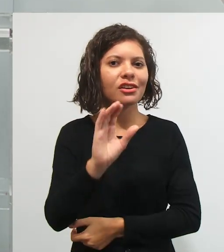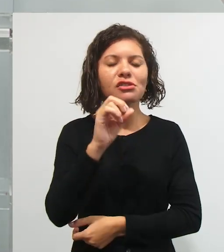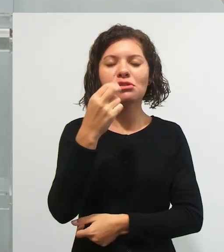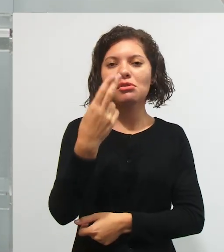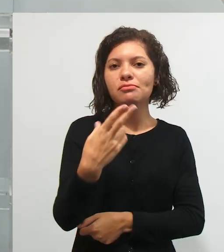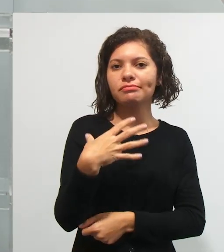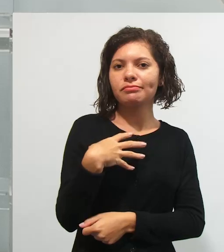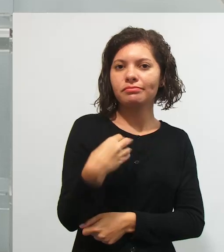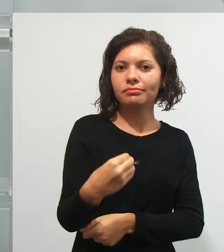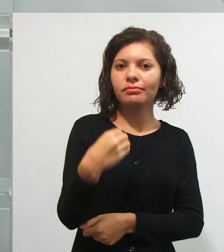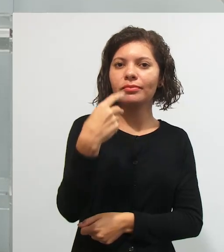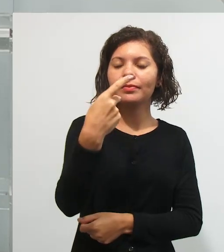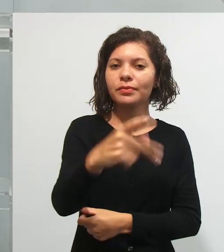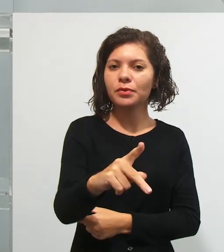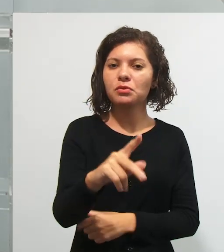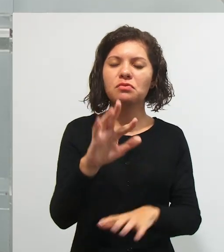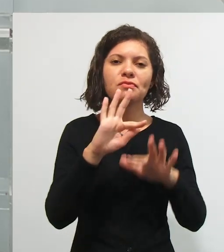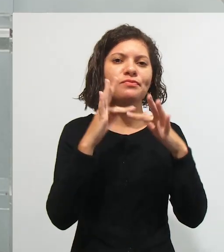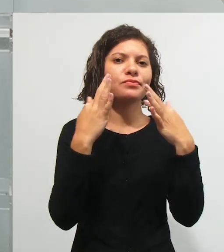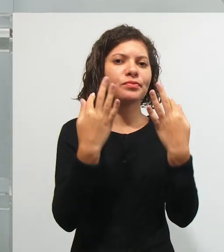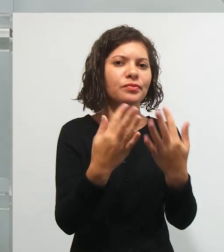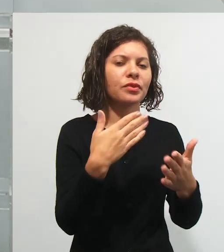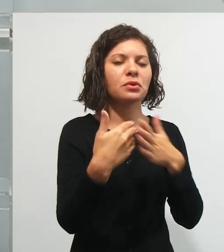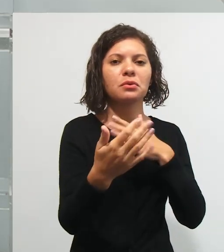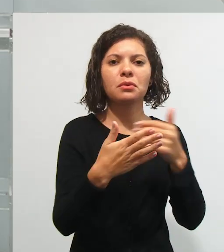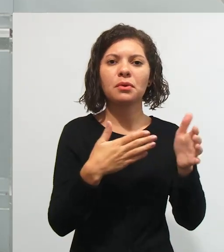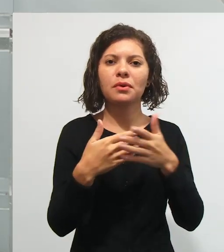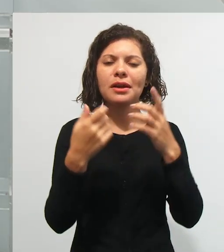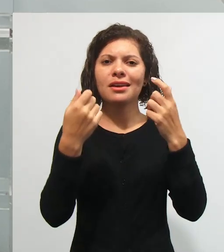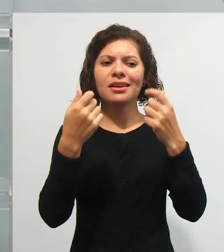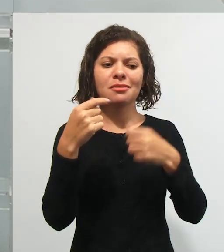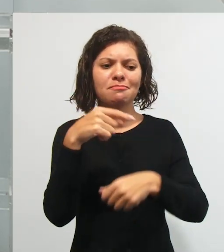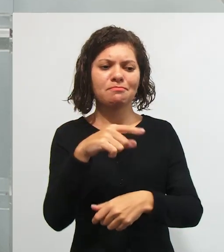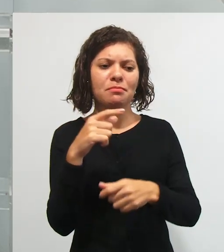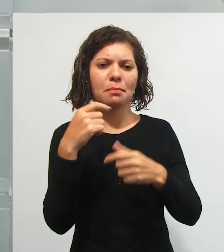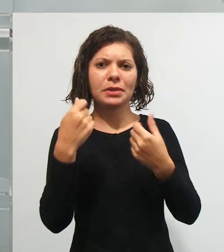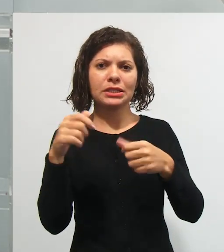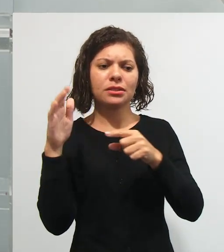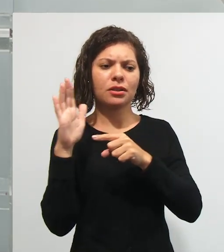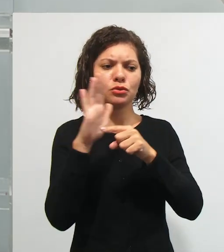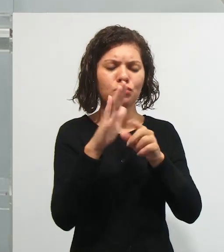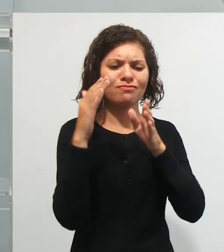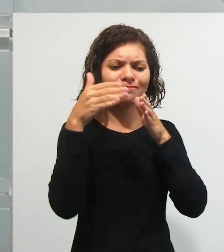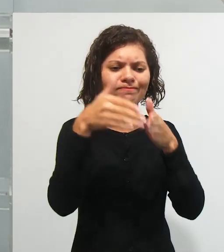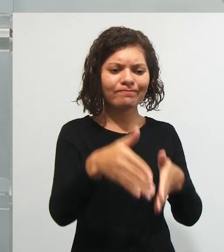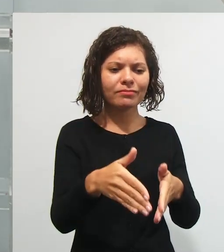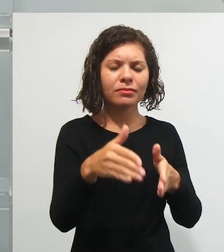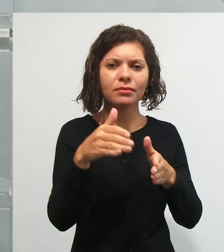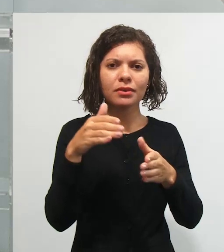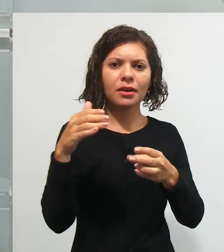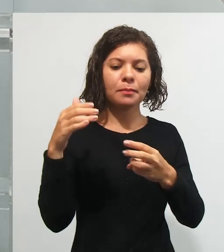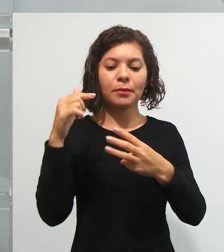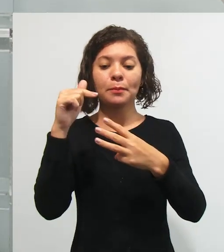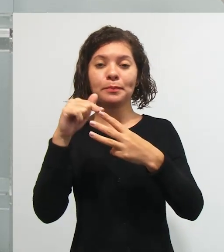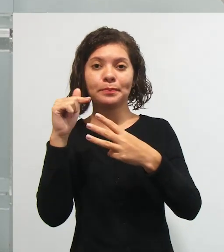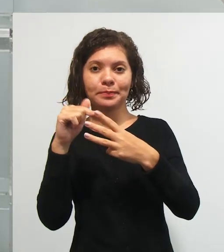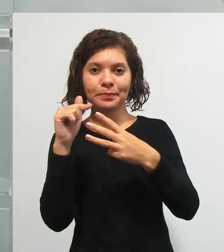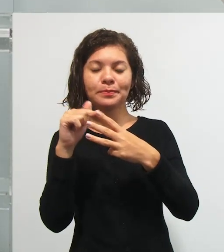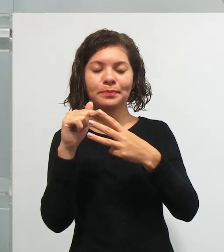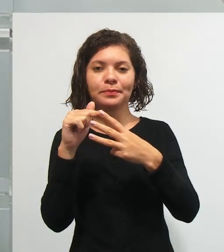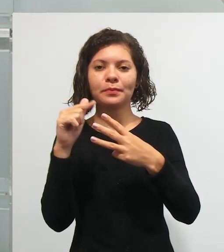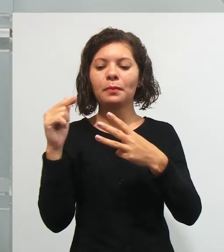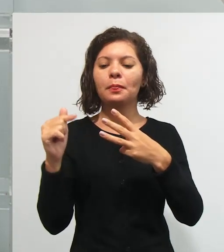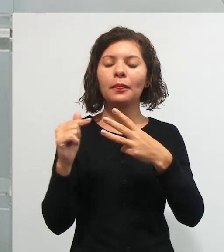ou alguém da sua família encontra esse tipo de dificuldade. Então, essa é a sua motivação pessoal. Importância